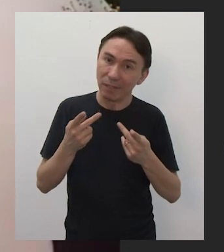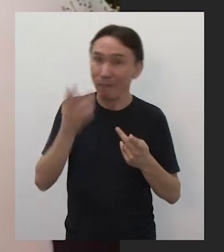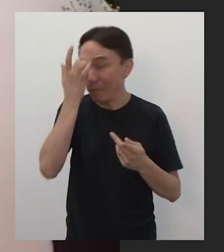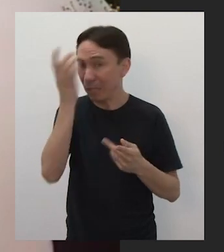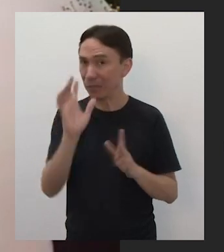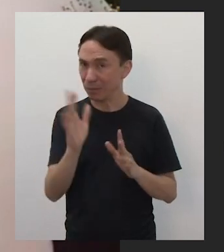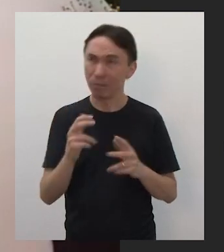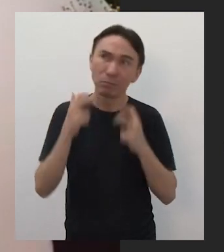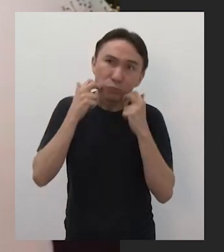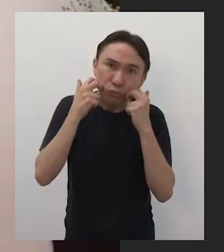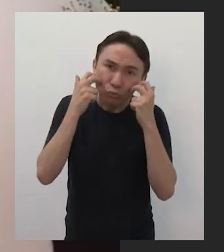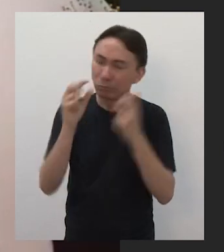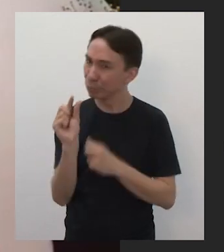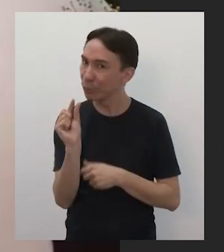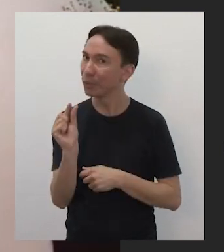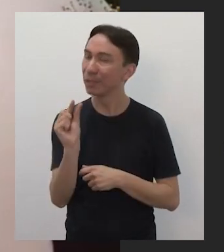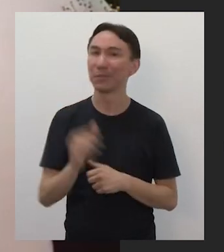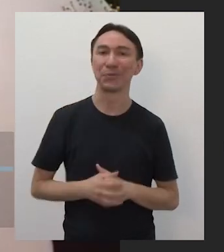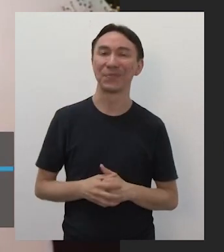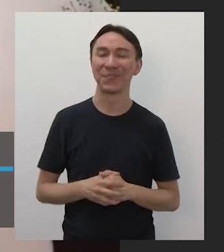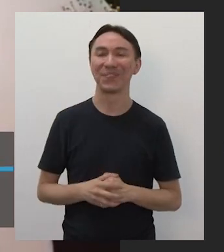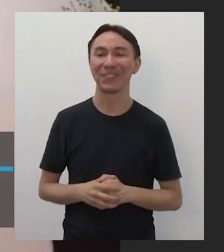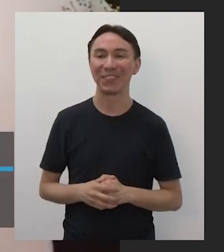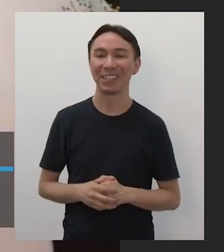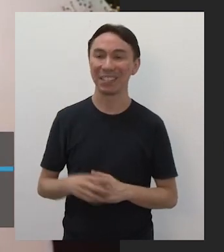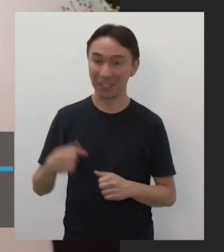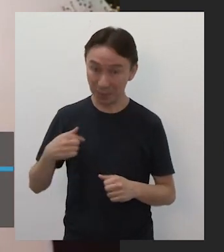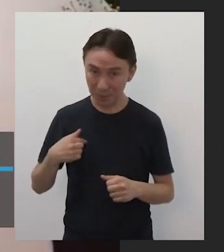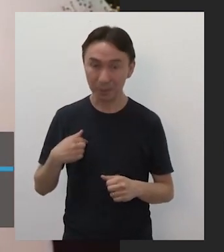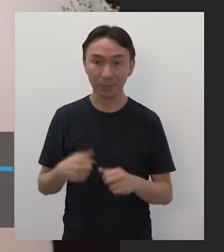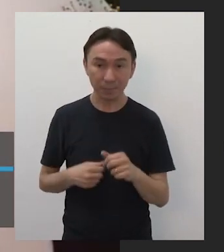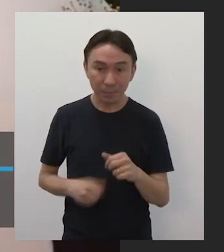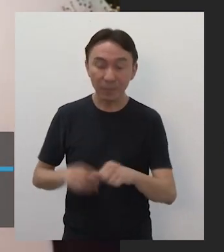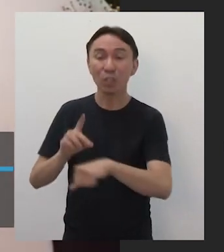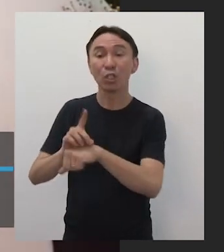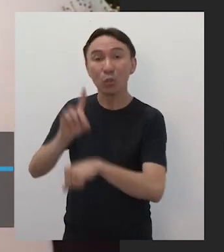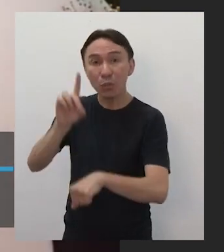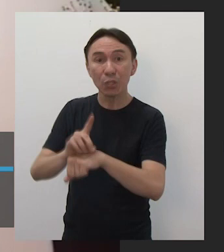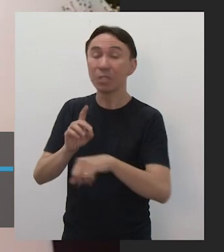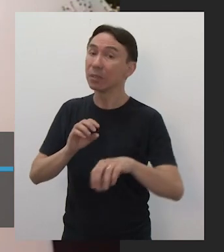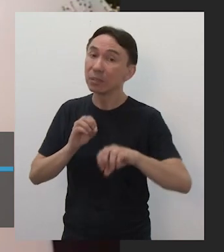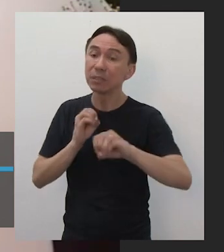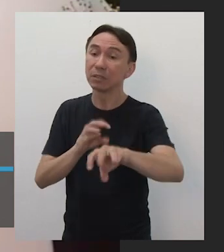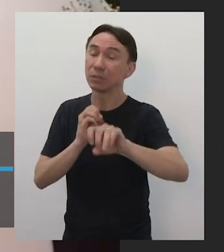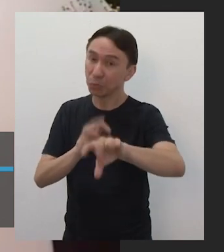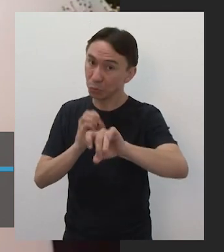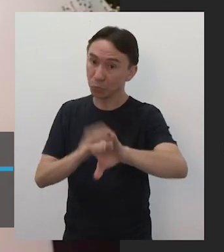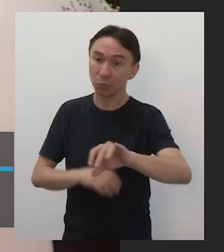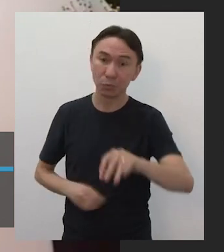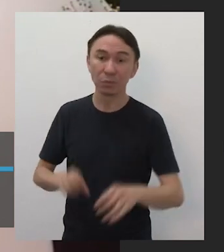não muito. Eu sou da diretoria de ensino de Santos. Eu